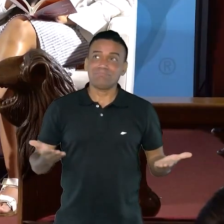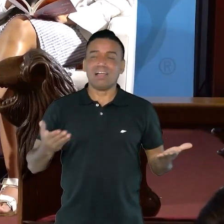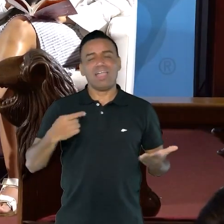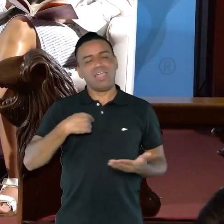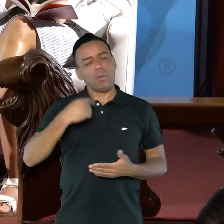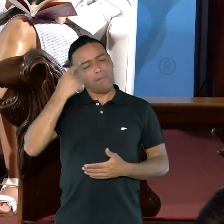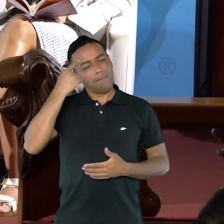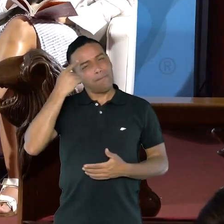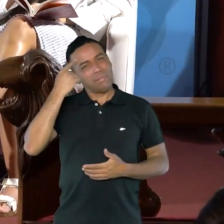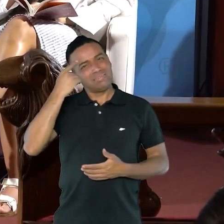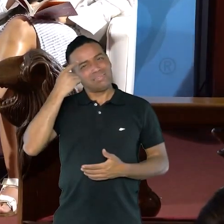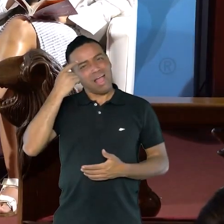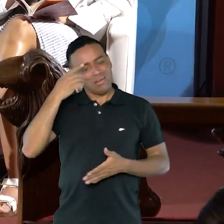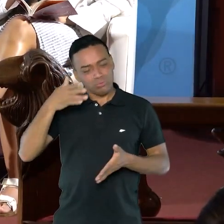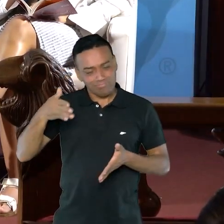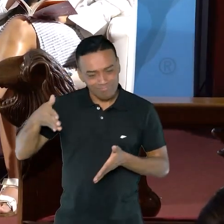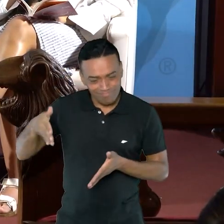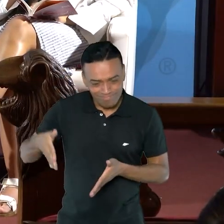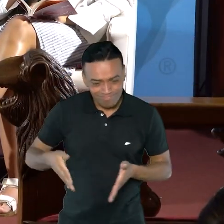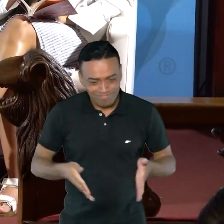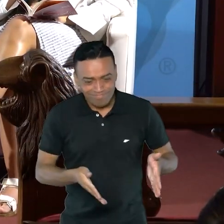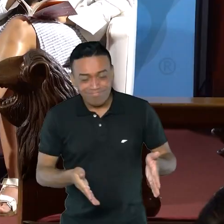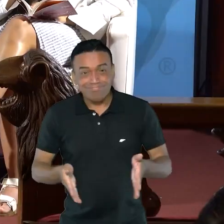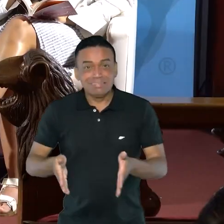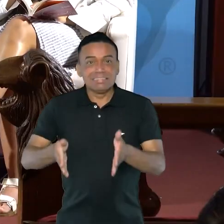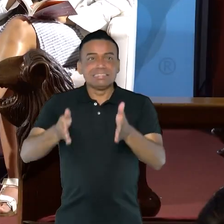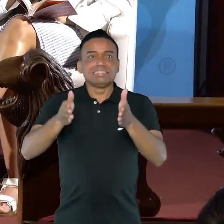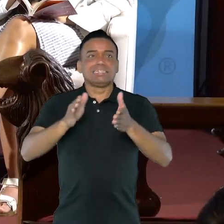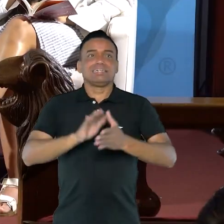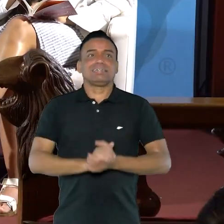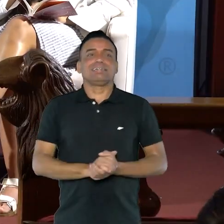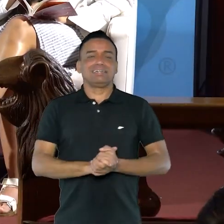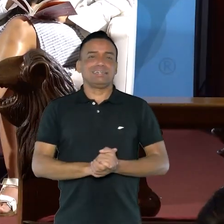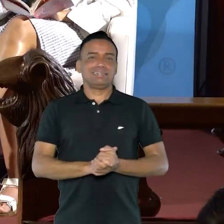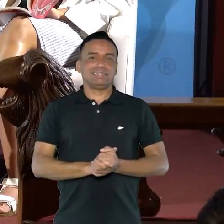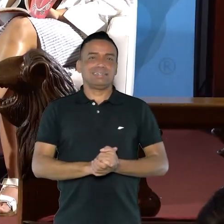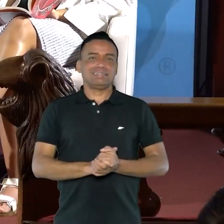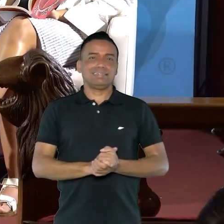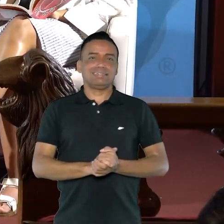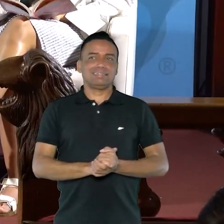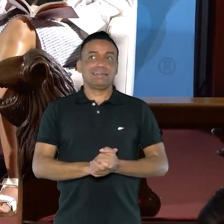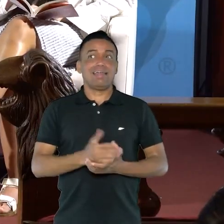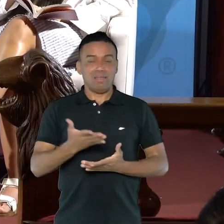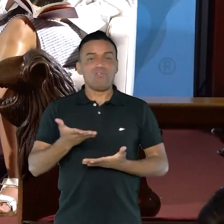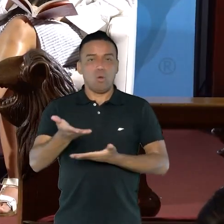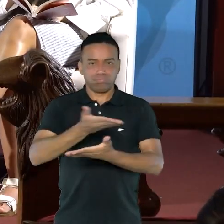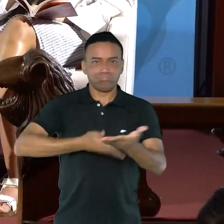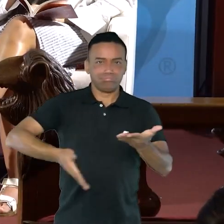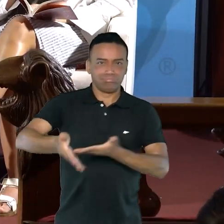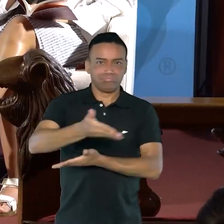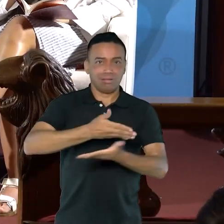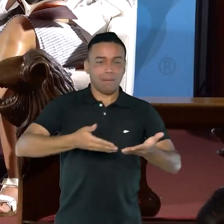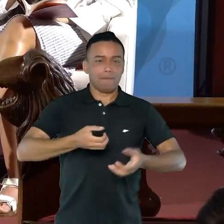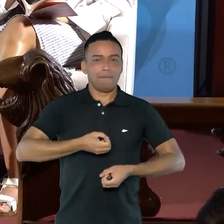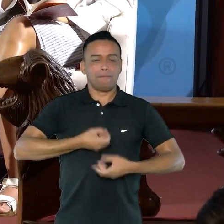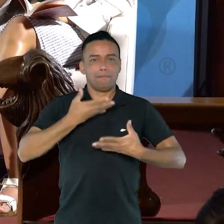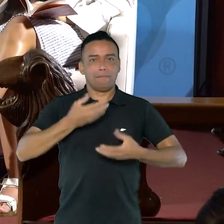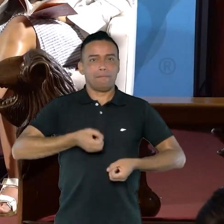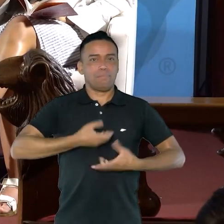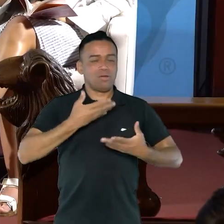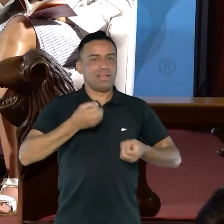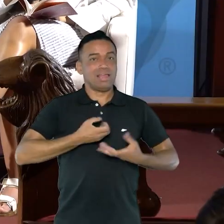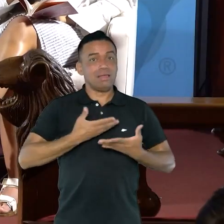tenho pensado um pouquinho por esse caminho e vou partilhar com vocês um poema que eu acho